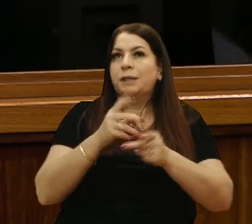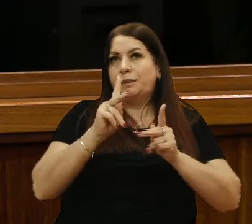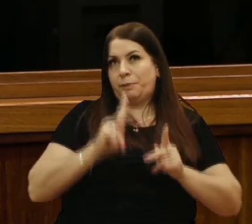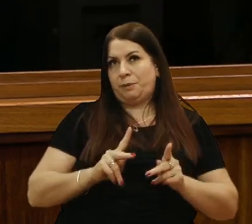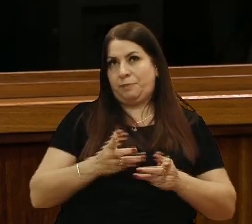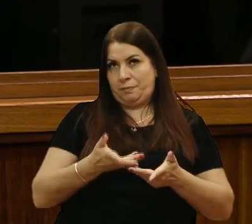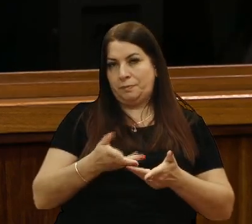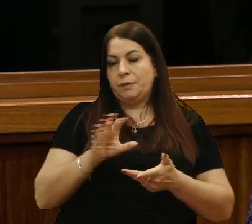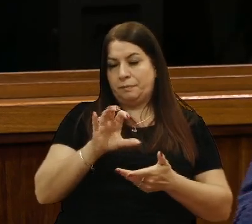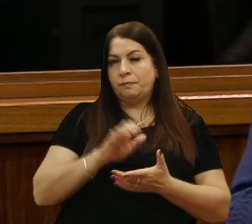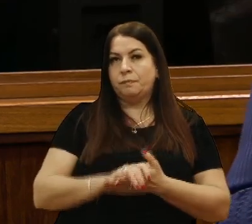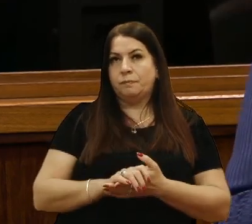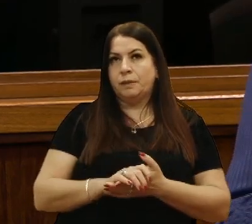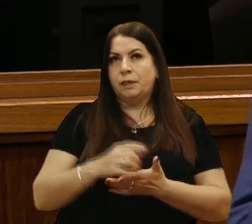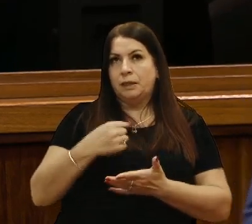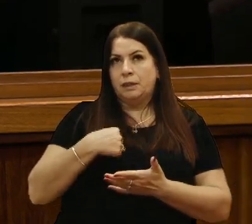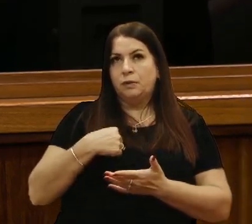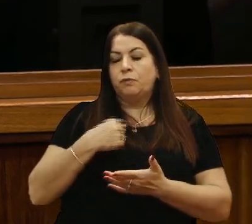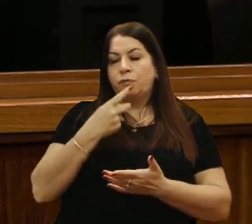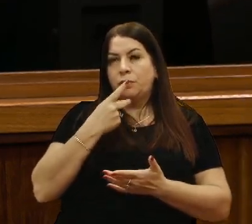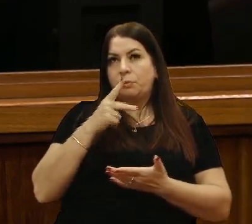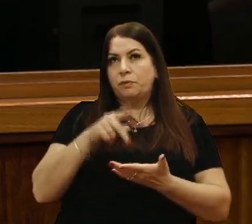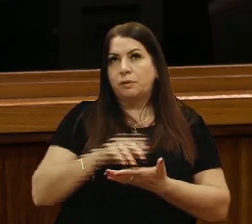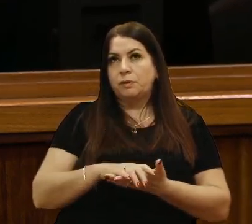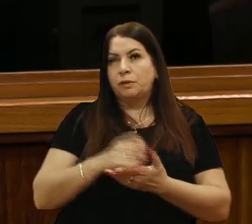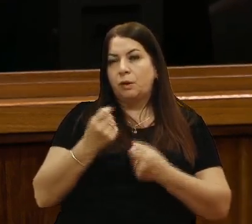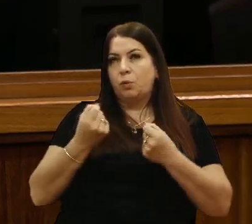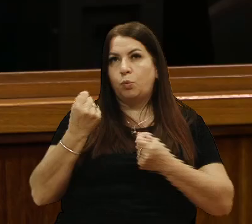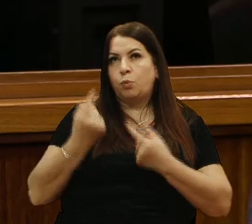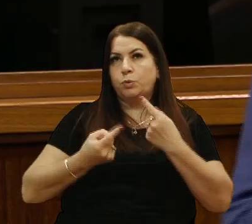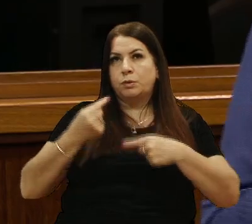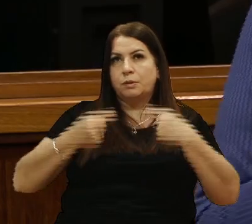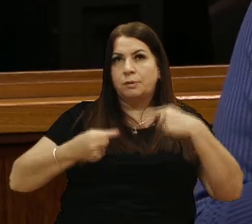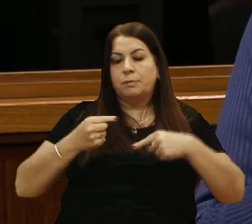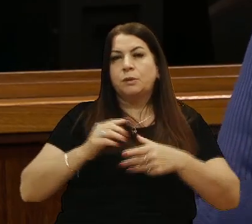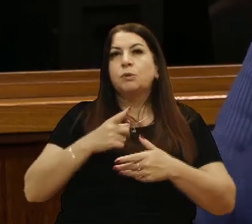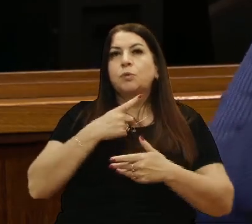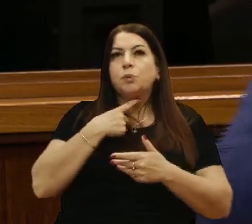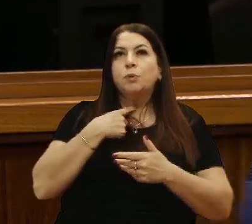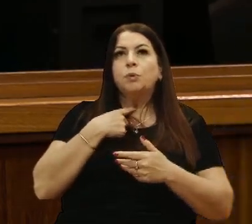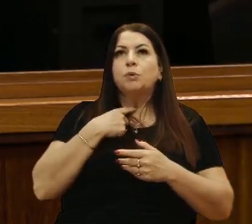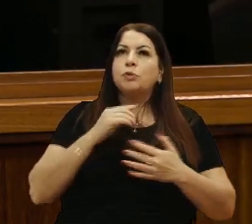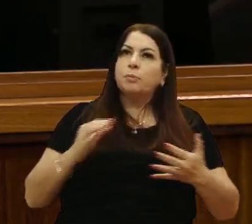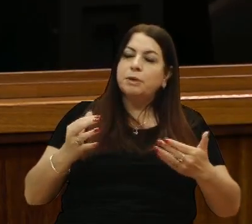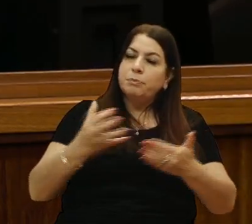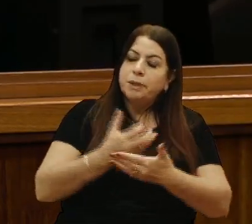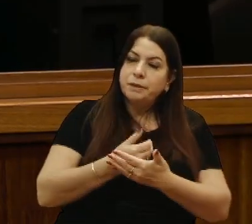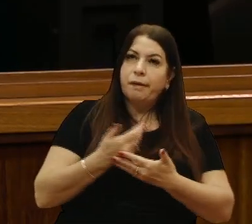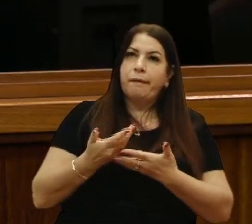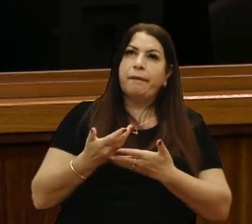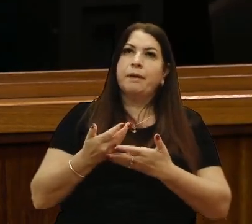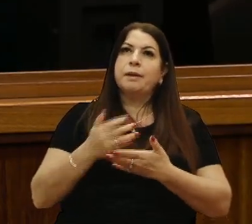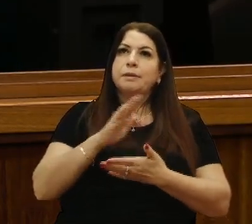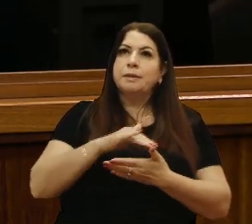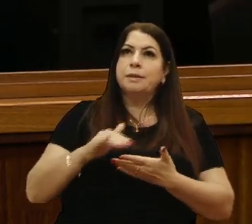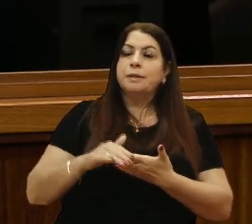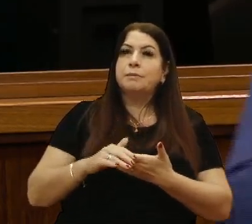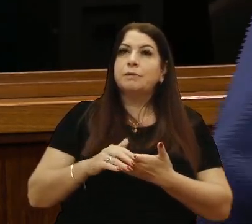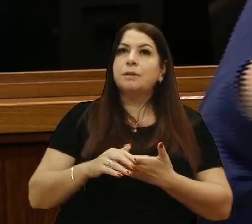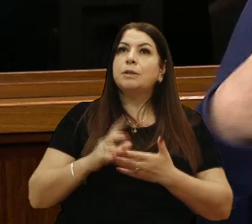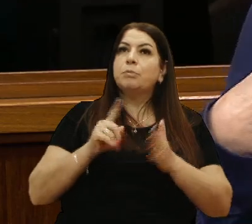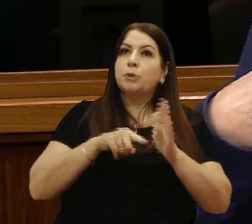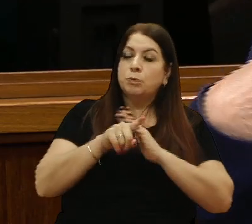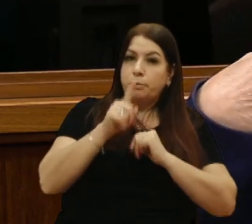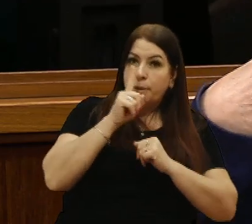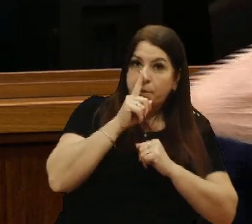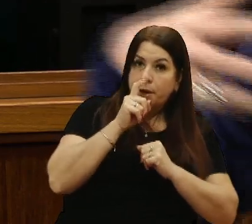assim. Eu confesso para vocês que tem alguns debates que eu sempre gosto de abraçar, de pegar as crianças e tal, que eu pergunto para a